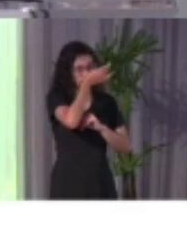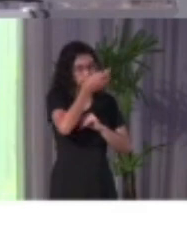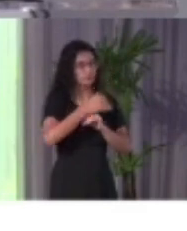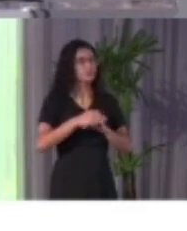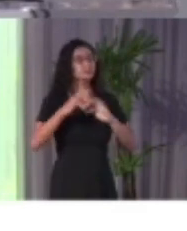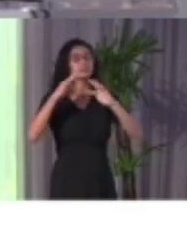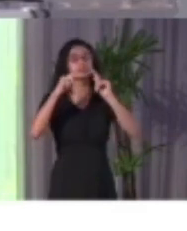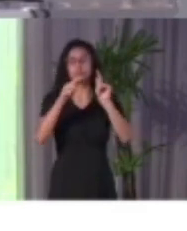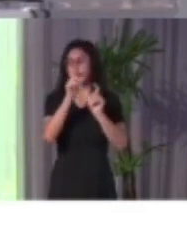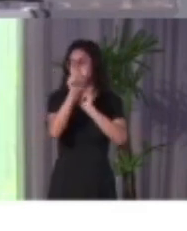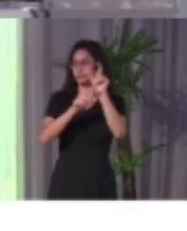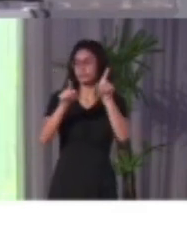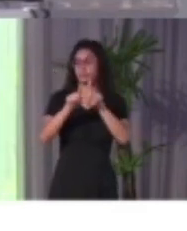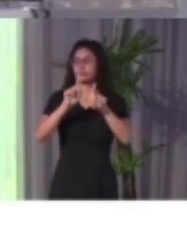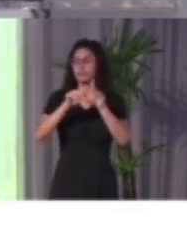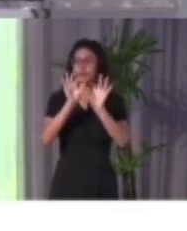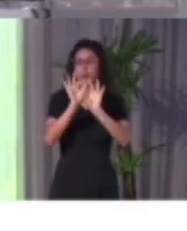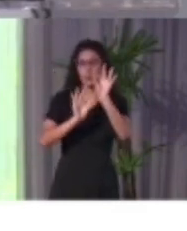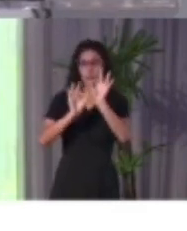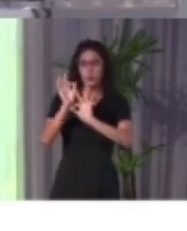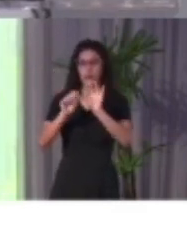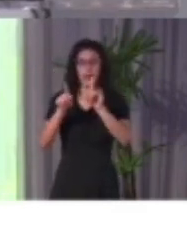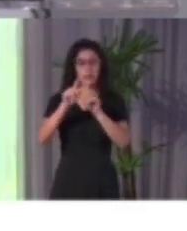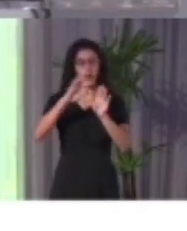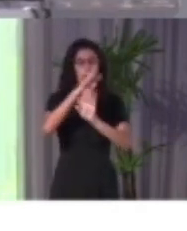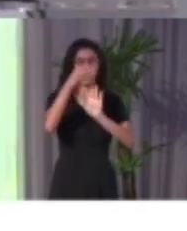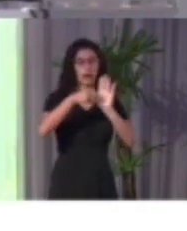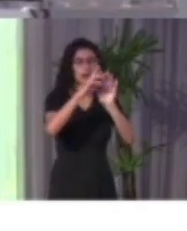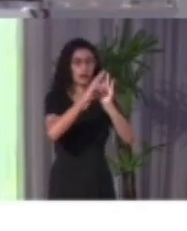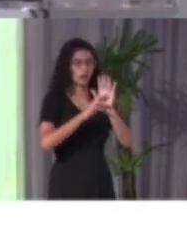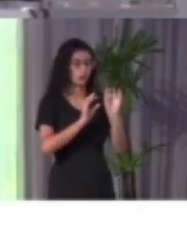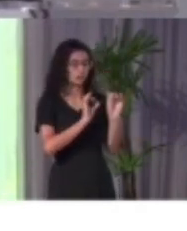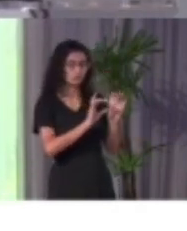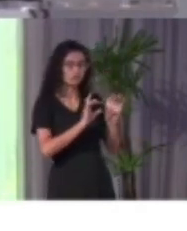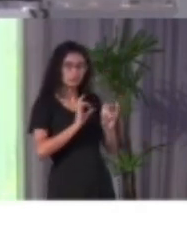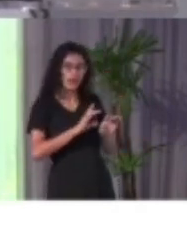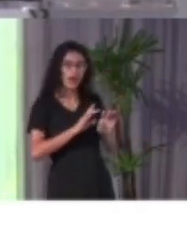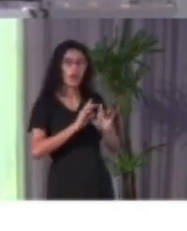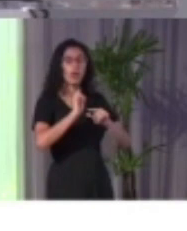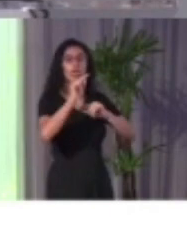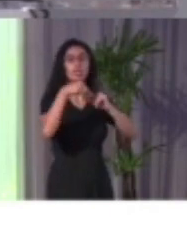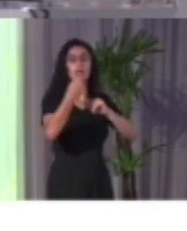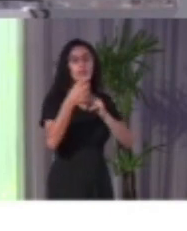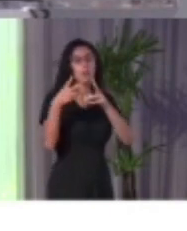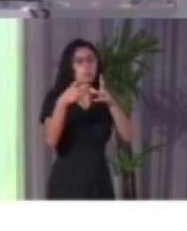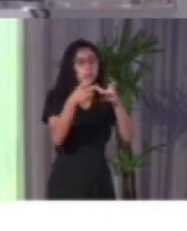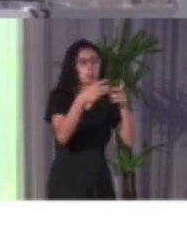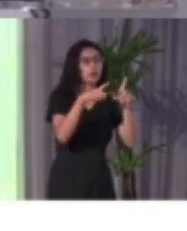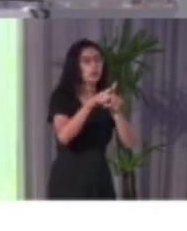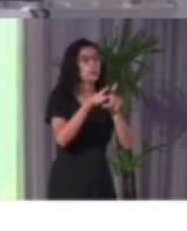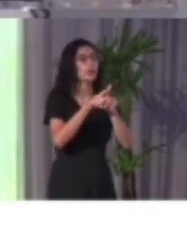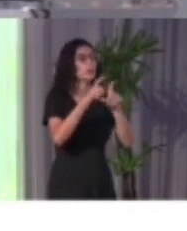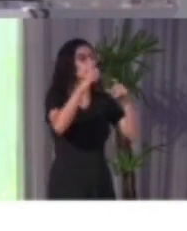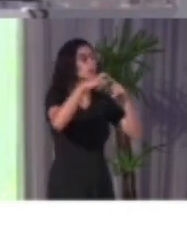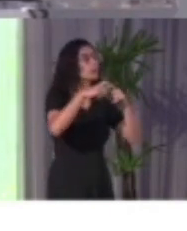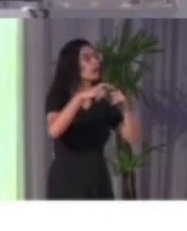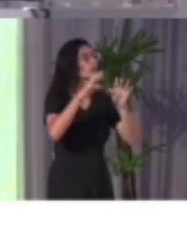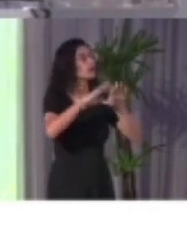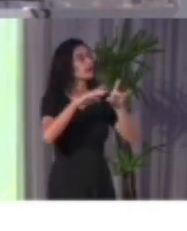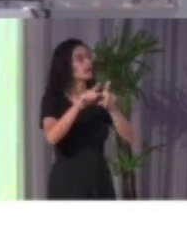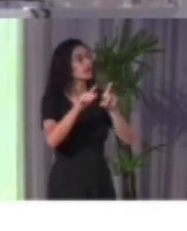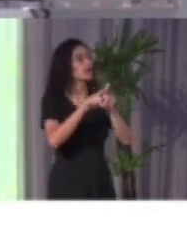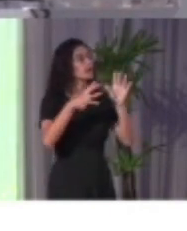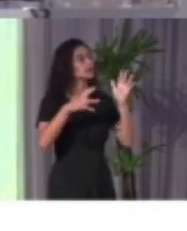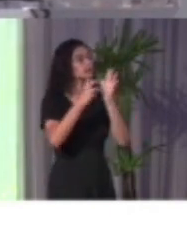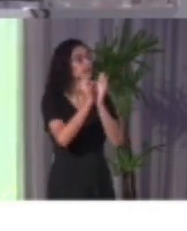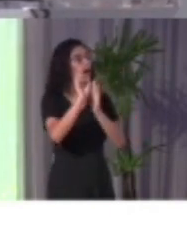essas contribuições são organizadas e inseridas no relatório técnico, que depois vai ser analisada pelos membros, que vão ratificar ou